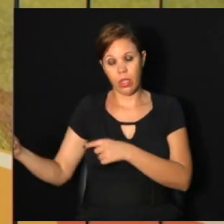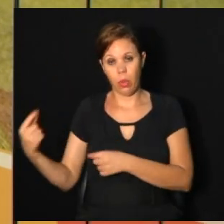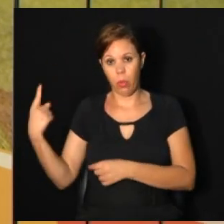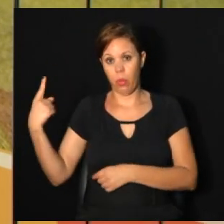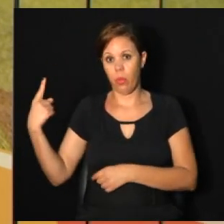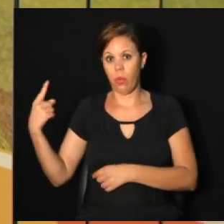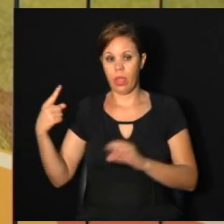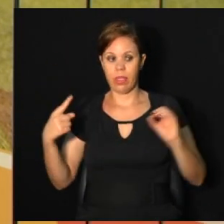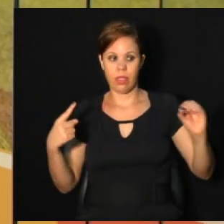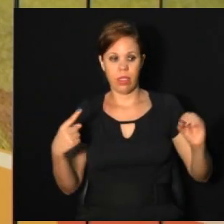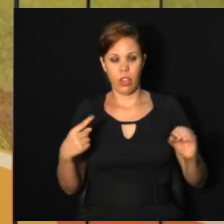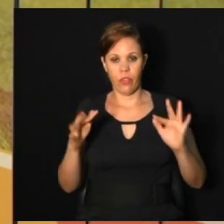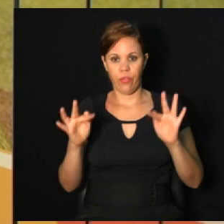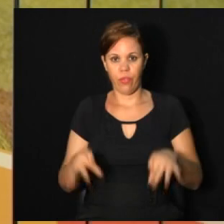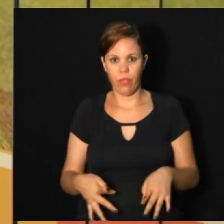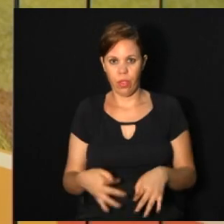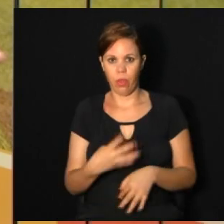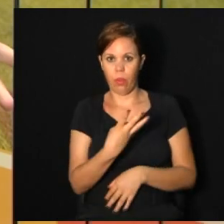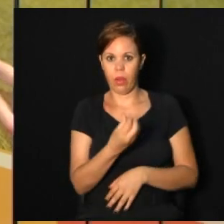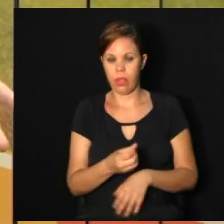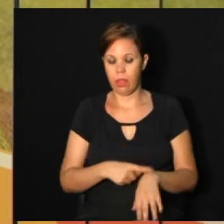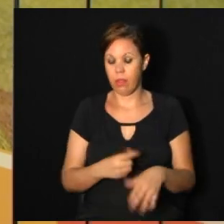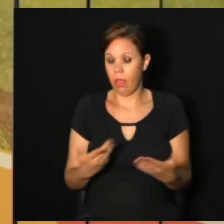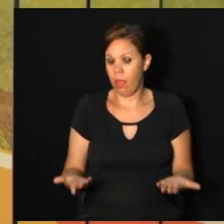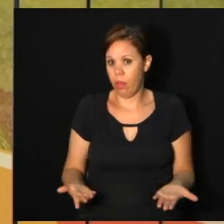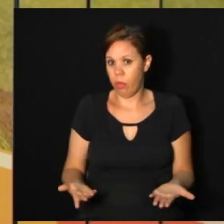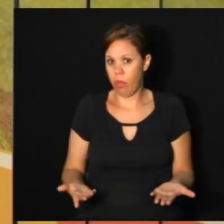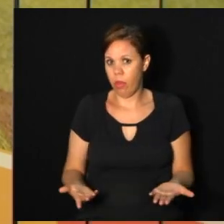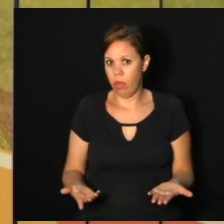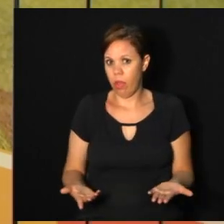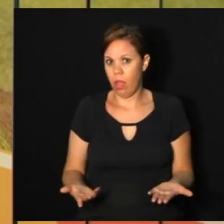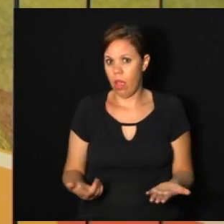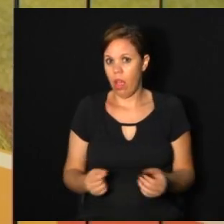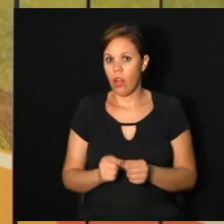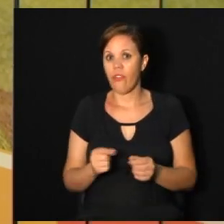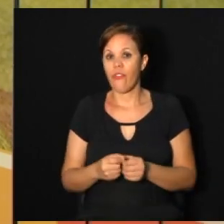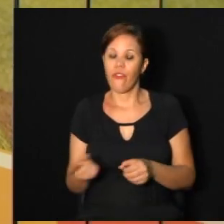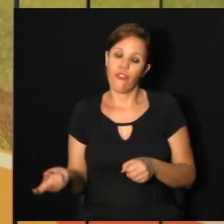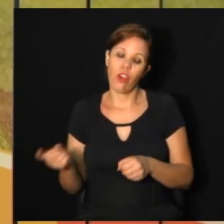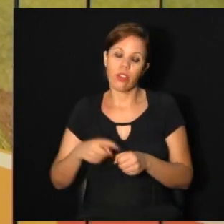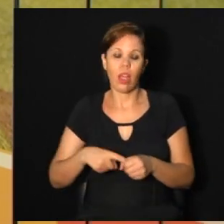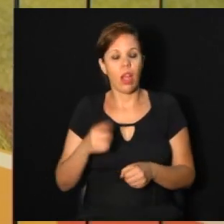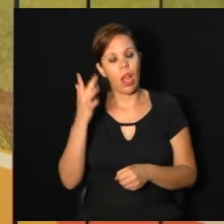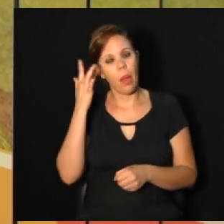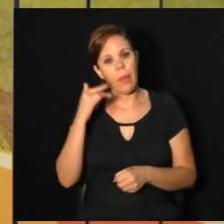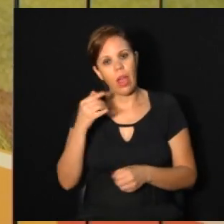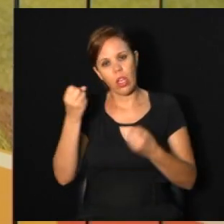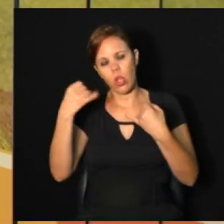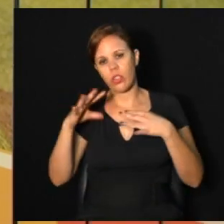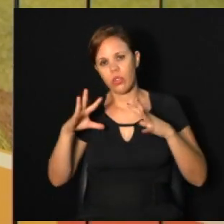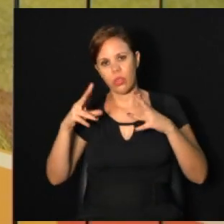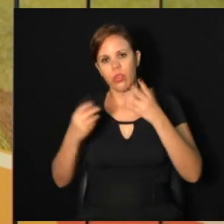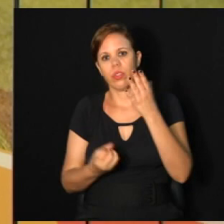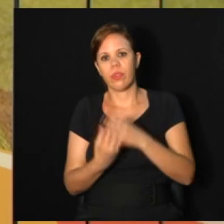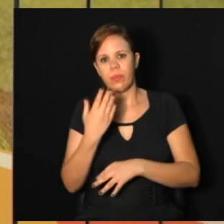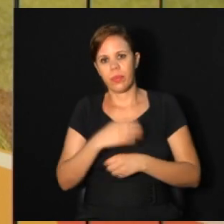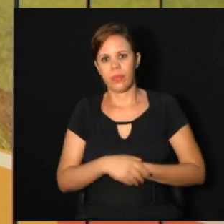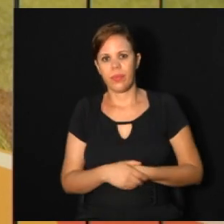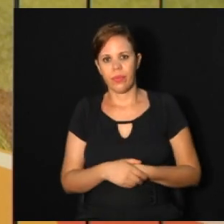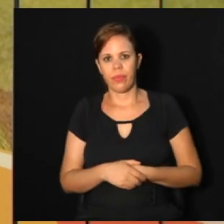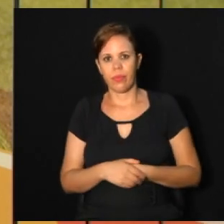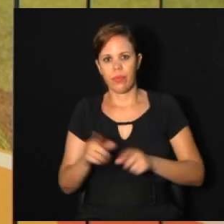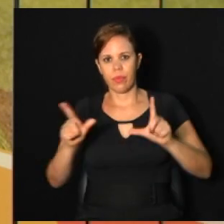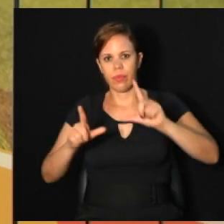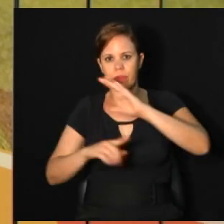aos 46 da etapa final. Então é hora da revanche e claro que amanhã a gente conta a história dessa partida.